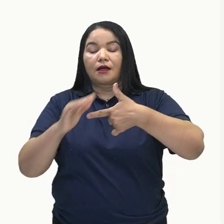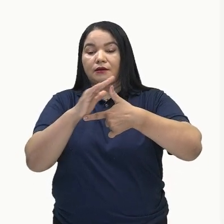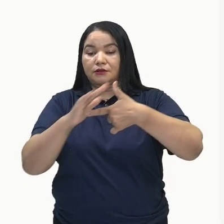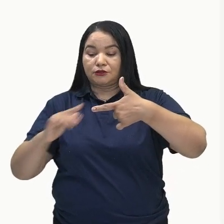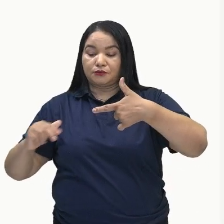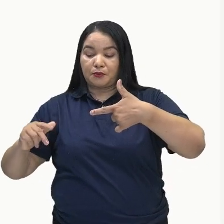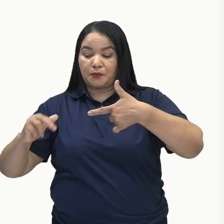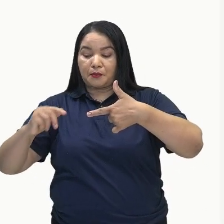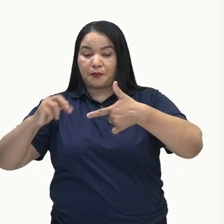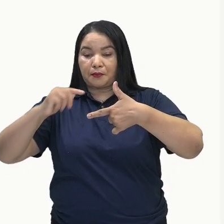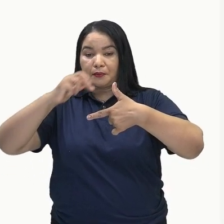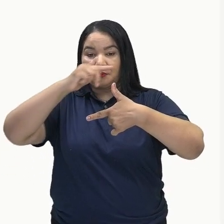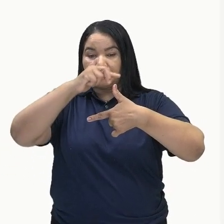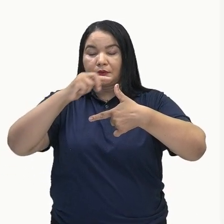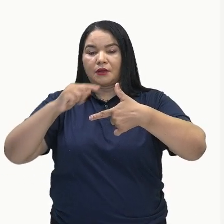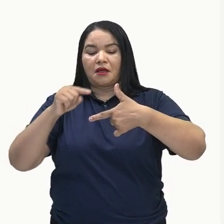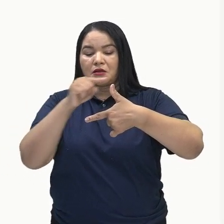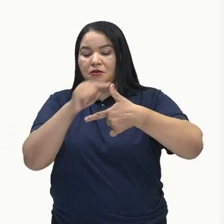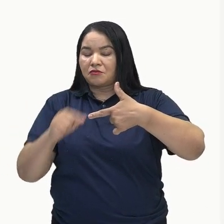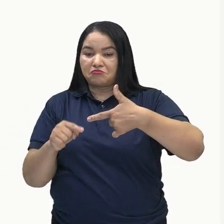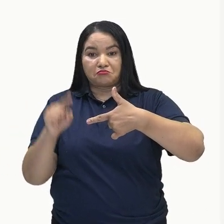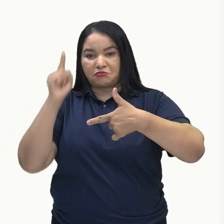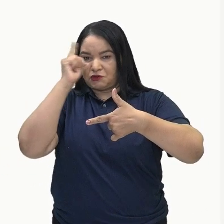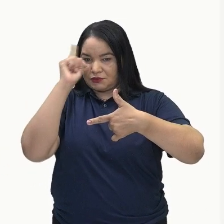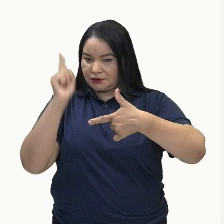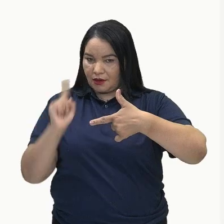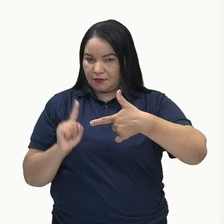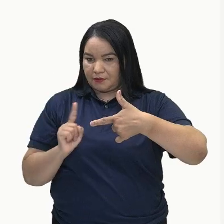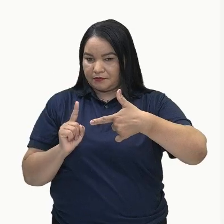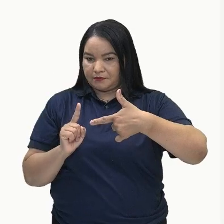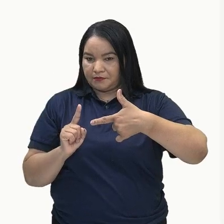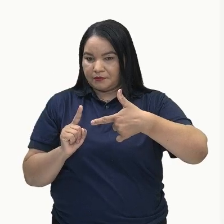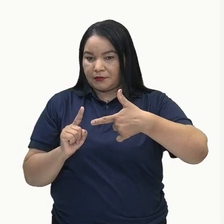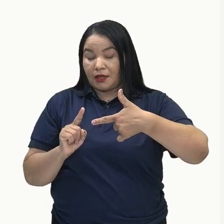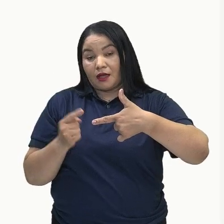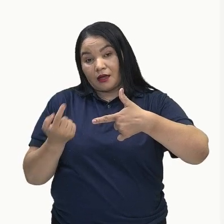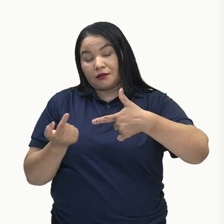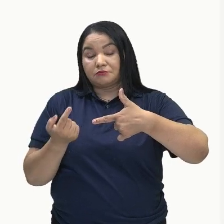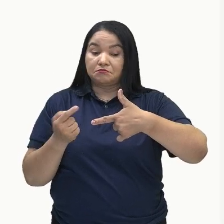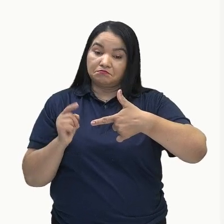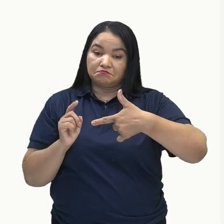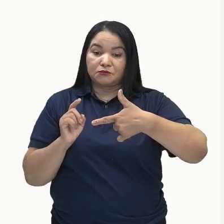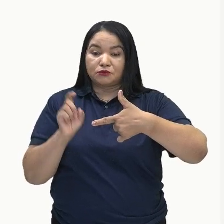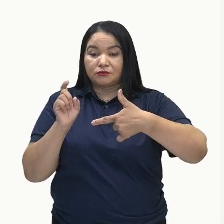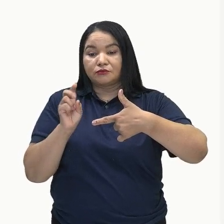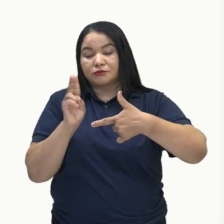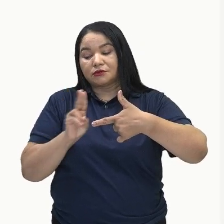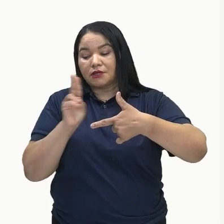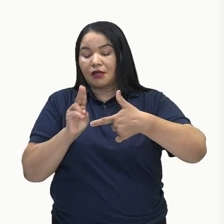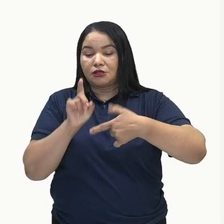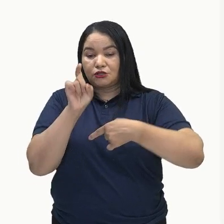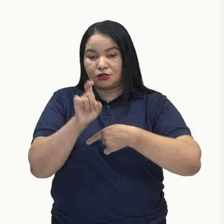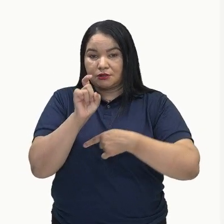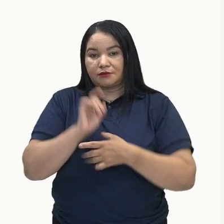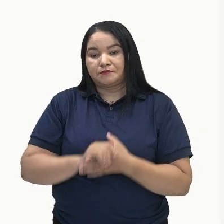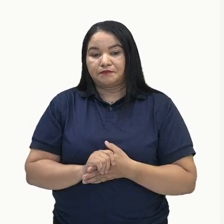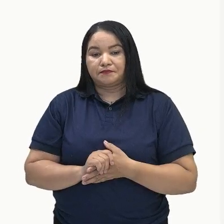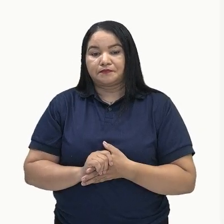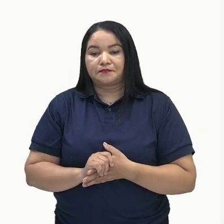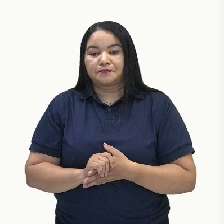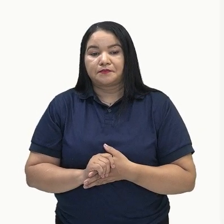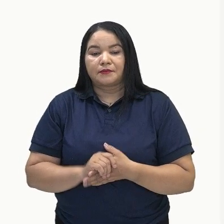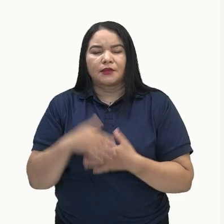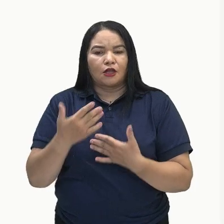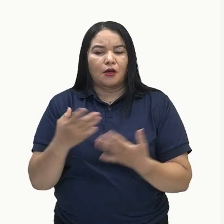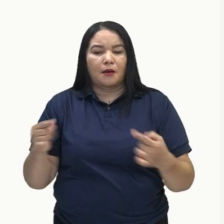está sinalizando, nós não sabemos, tá bom? Em matemática a gente não sabe, a gente chama de x, né, chama por uma letra, por uma variável. Bom, pessoal, bora